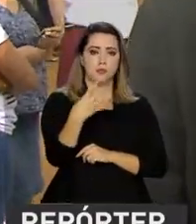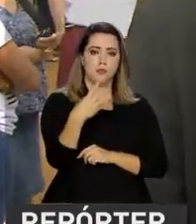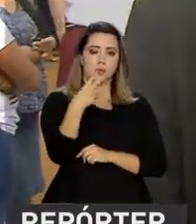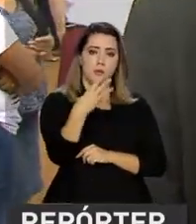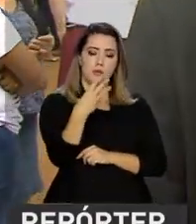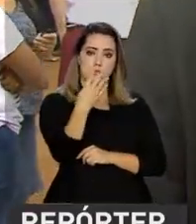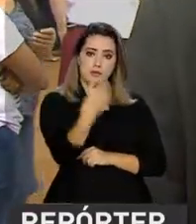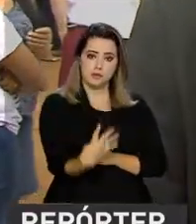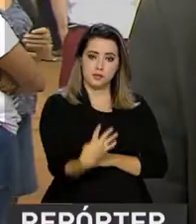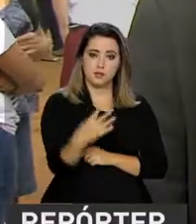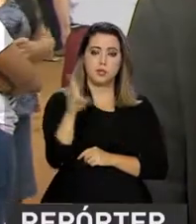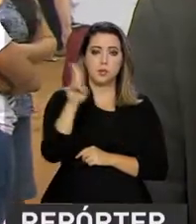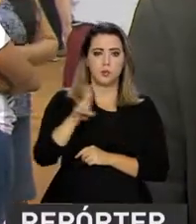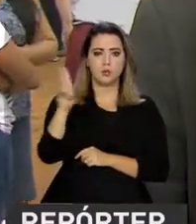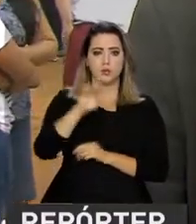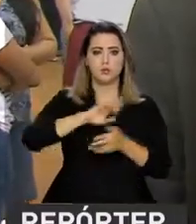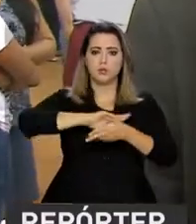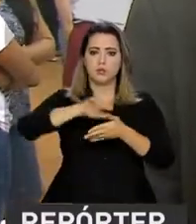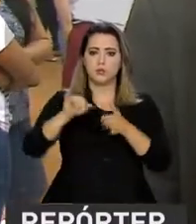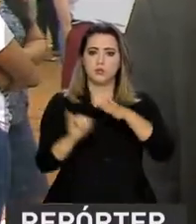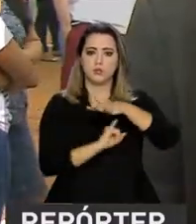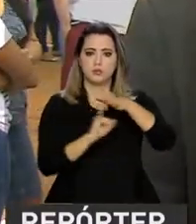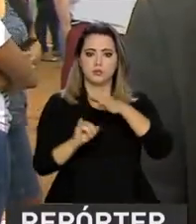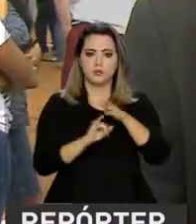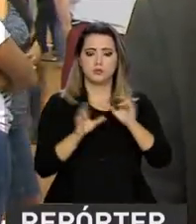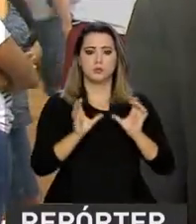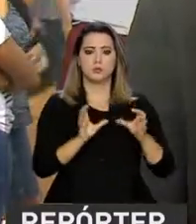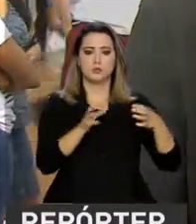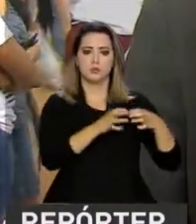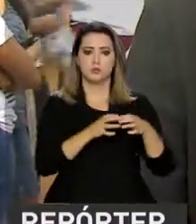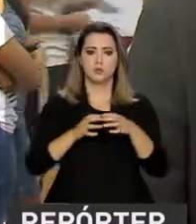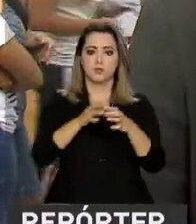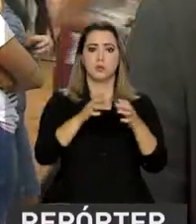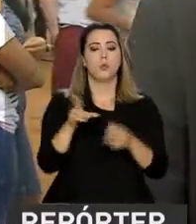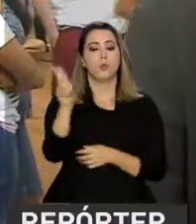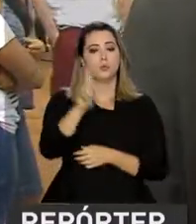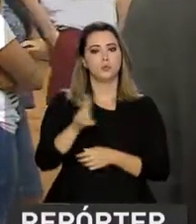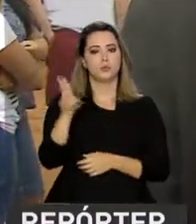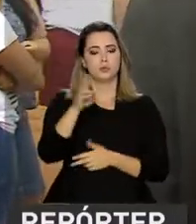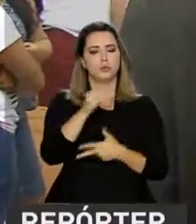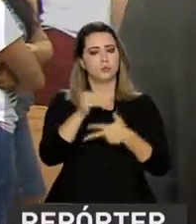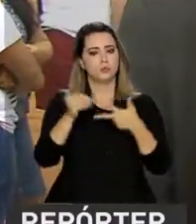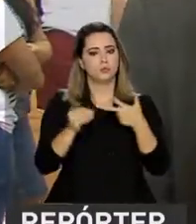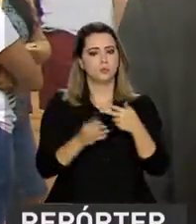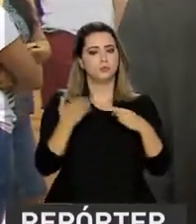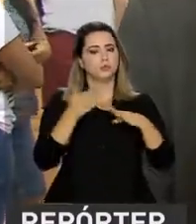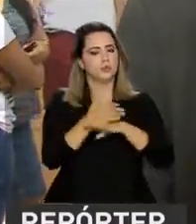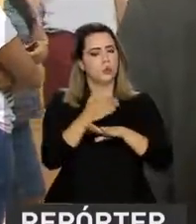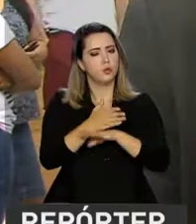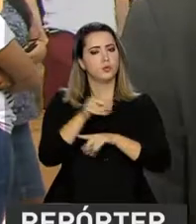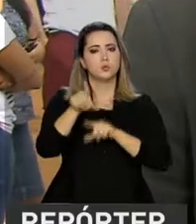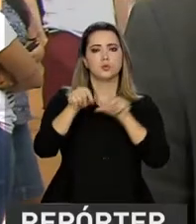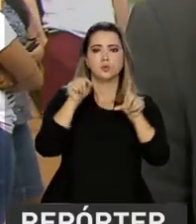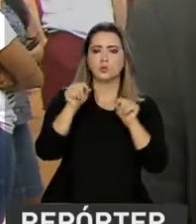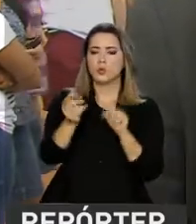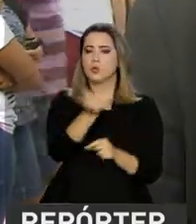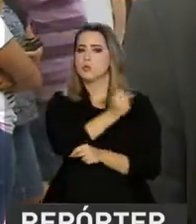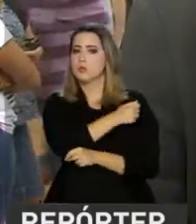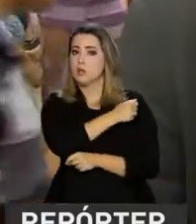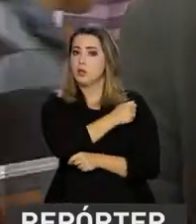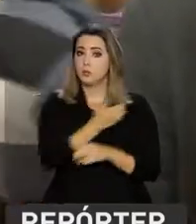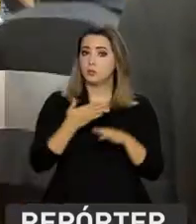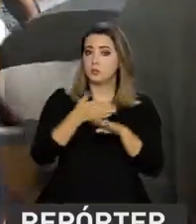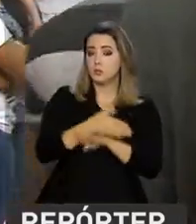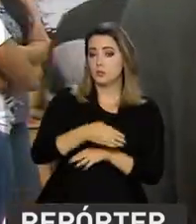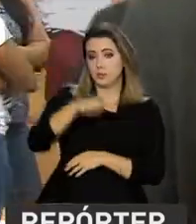1.434 faculdades, universidades e centros universitários utilizam o Enem como uma forma de seleção dos estudantes para o